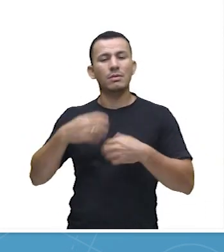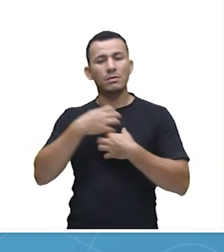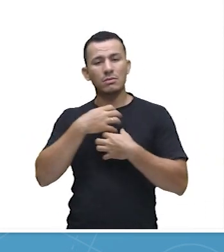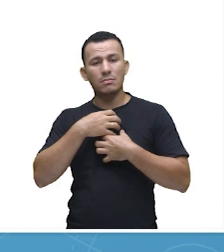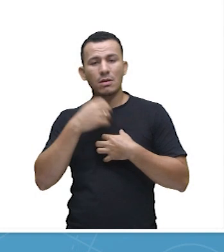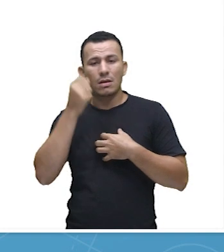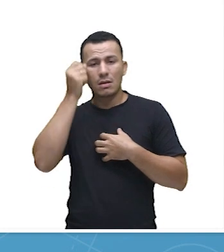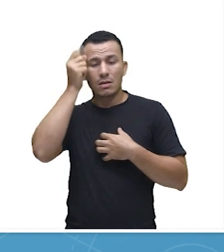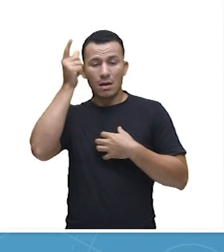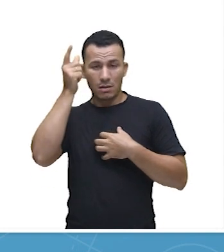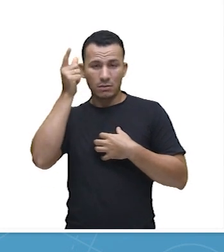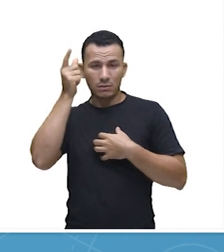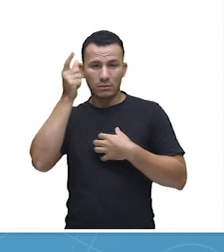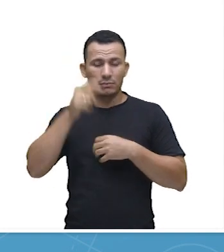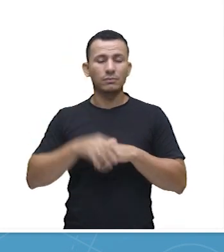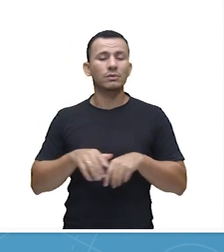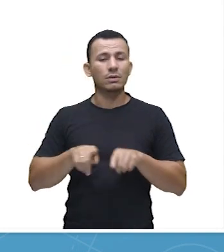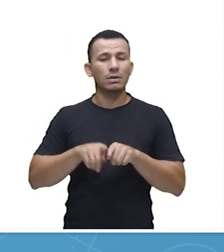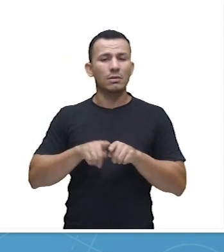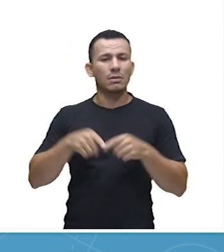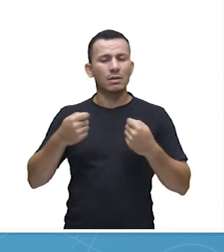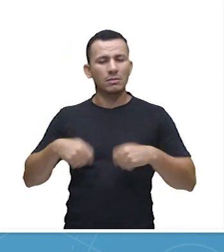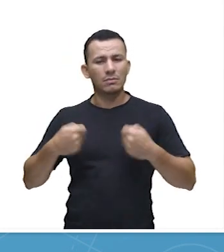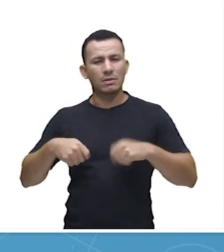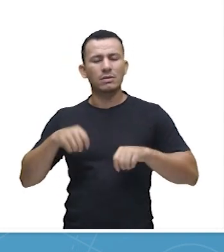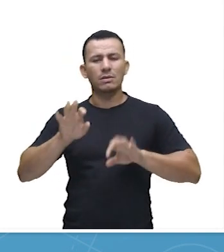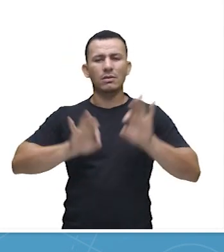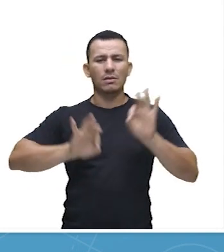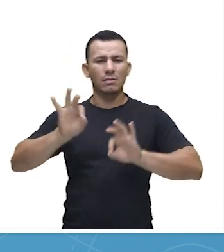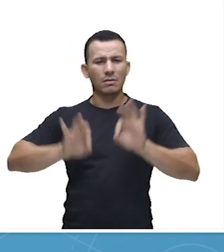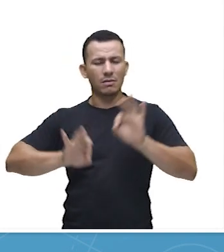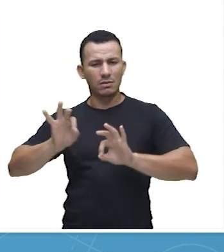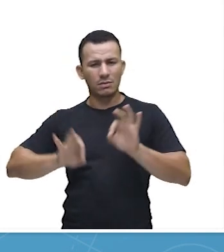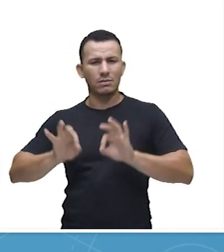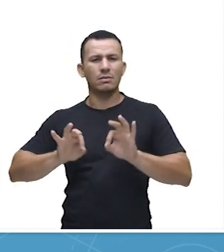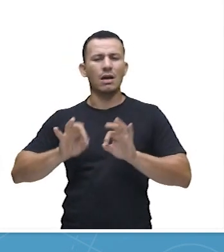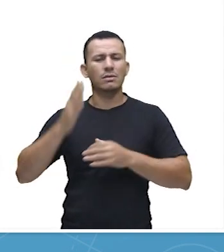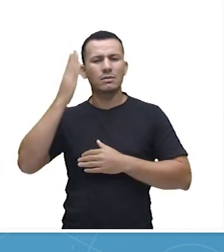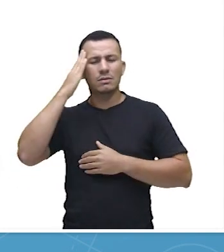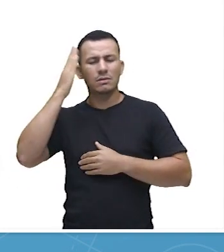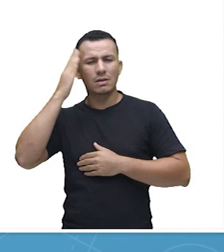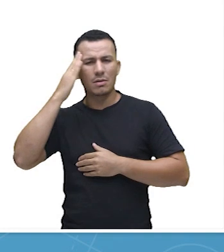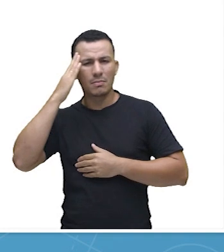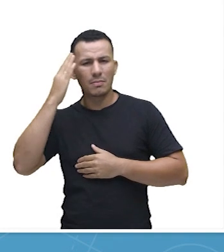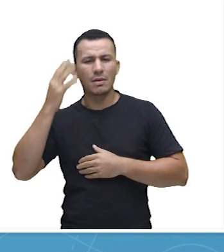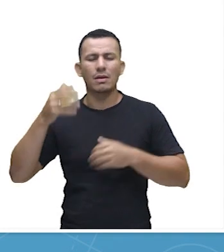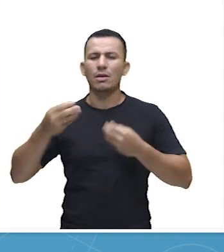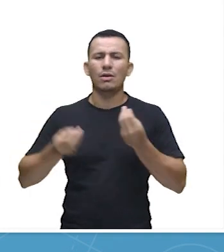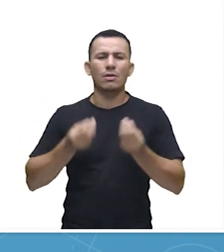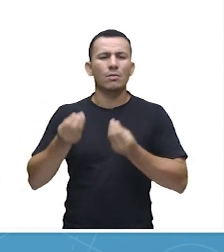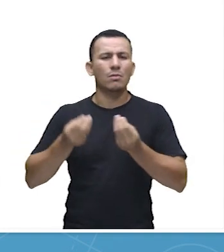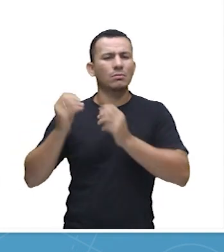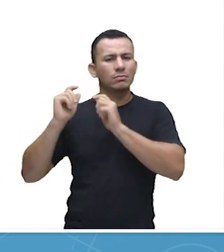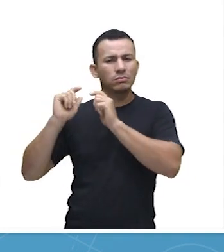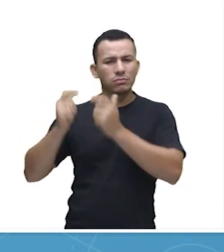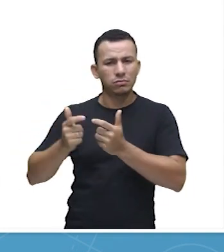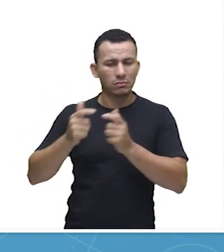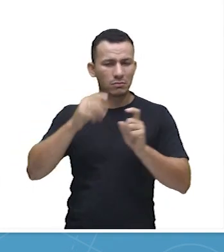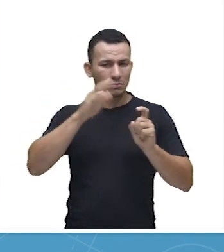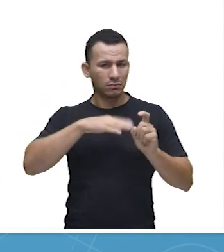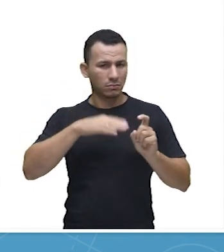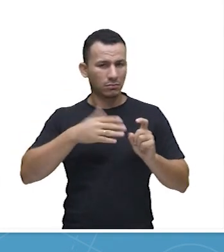ideias. Atende à necessidade humana de ordenar, classificar, distinguir e hierarquizar. Bom, o mito é